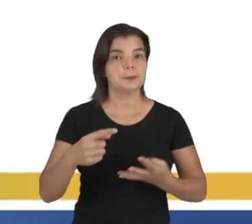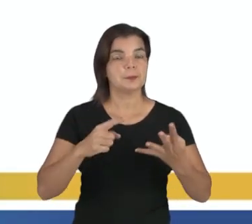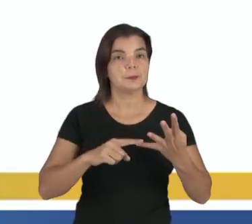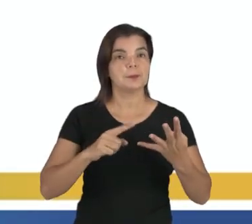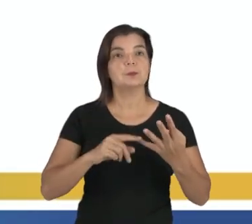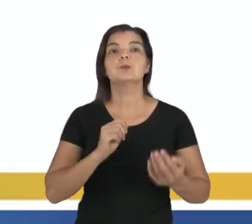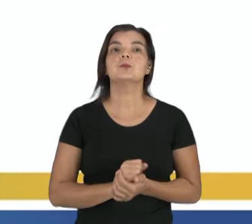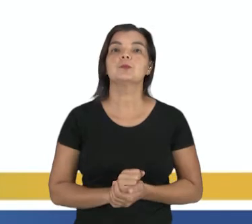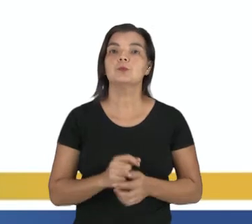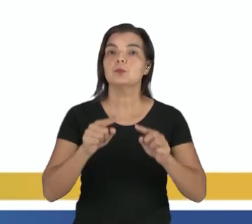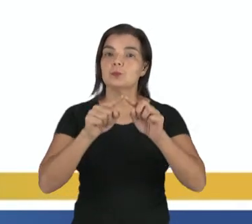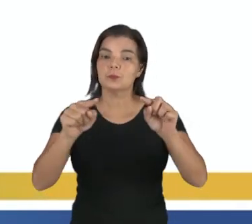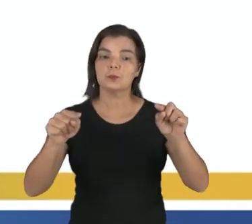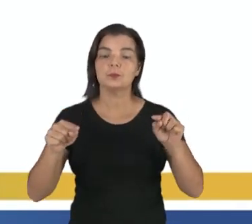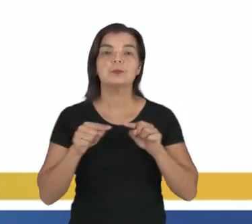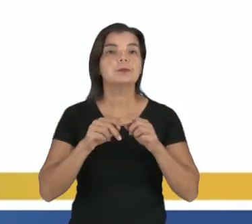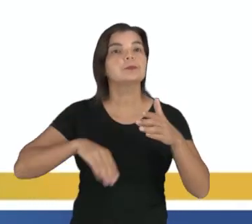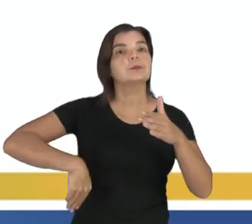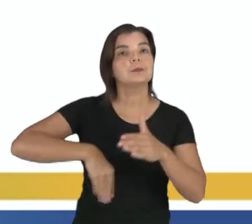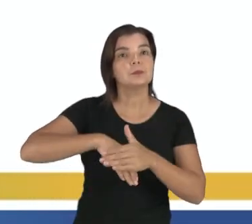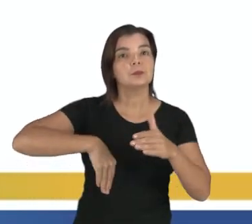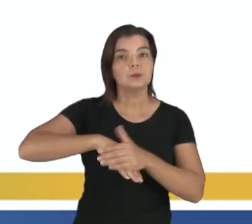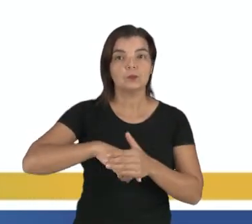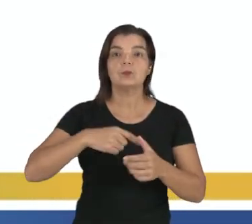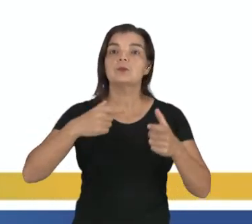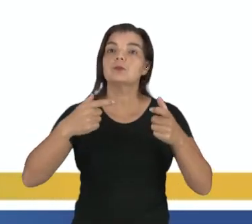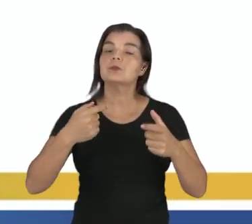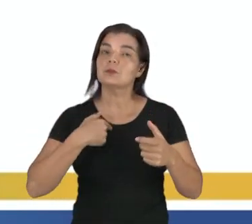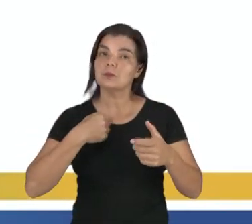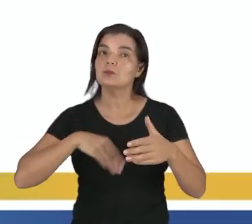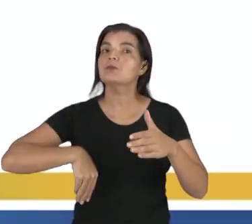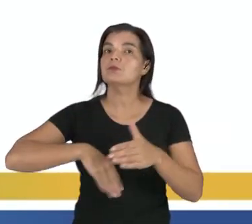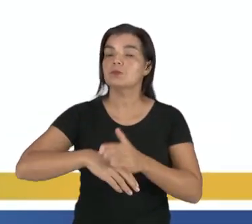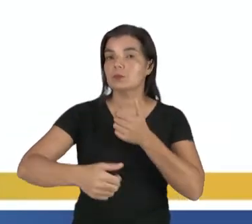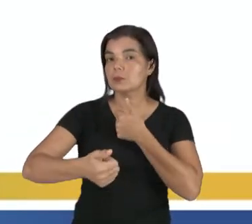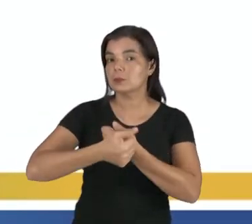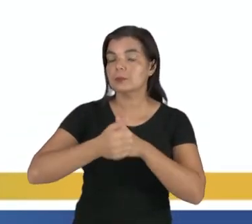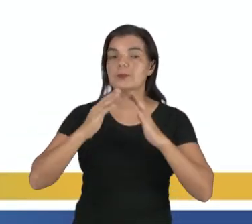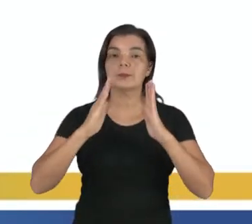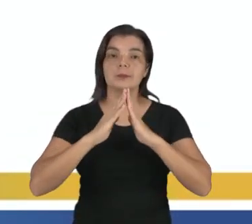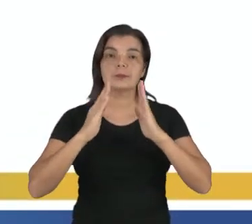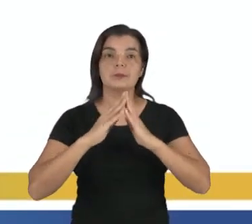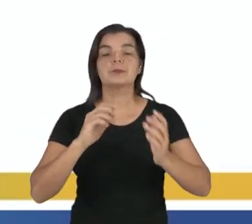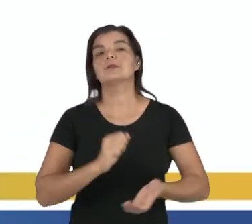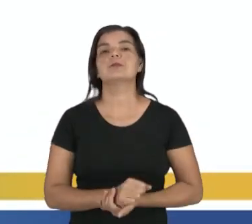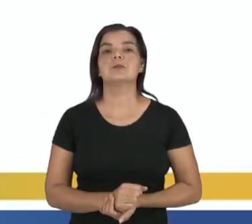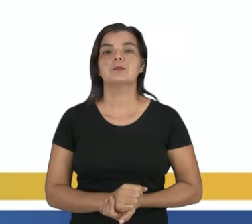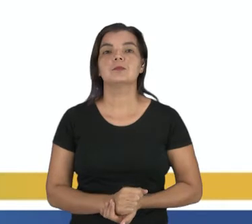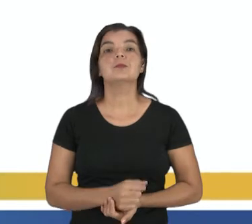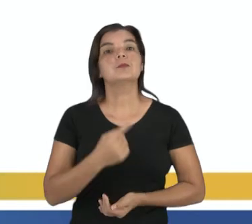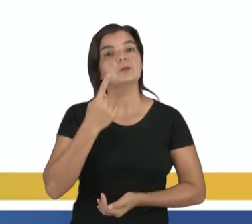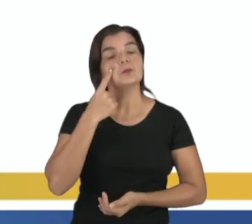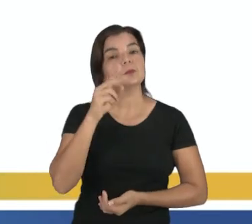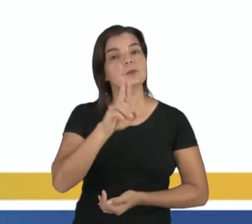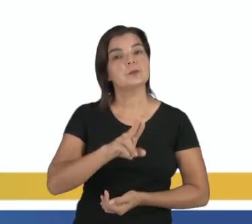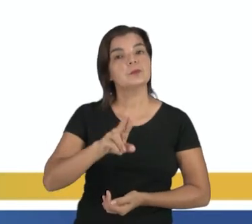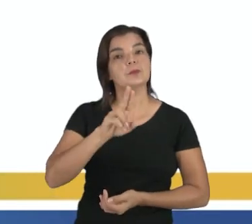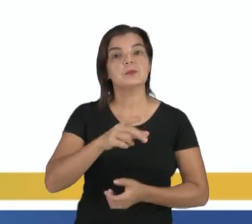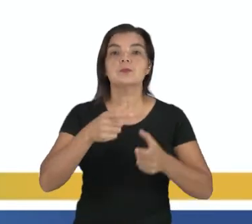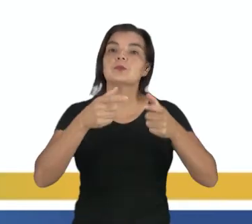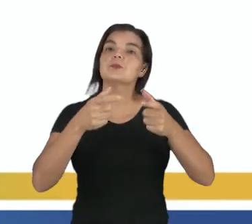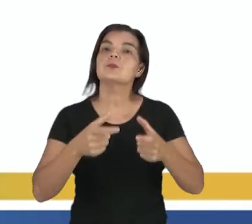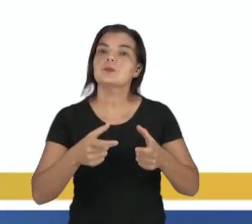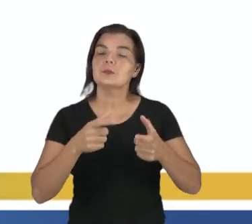quarta frase. O campo de futebol onde eu jogo fica perto de casa. Vejam, gente, que agora foi utilizado o